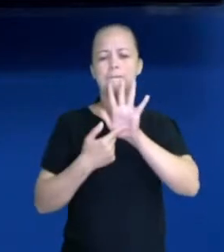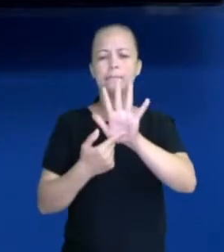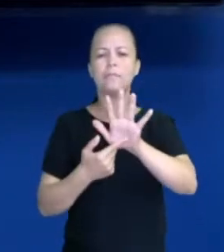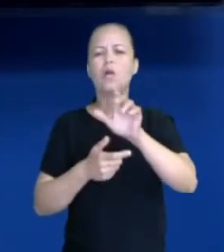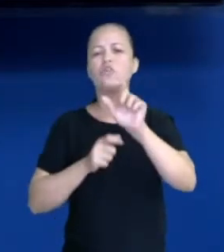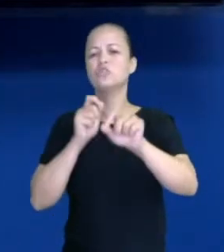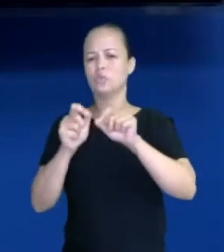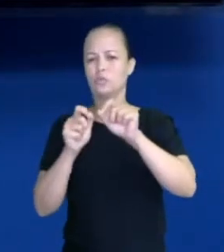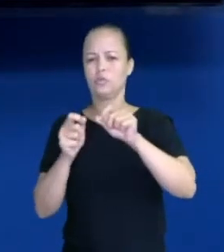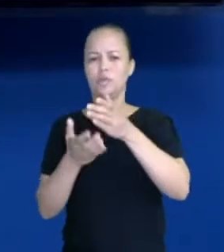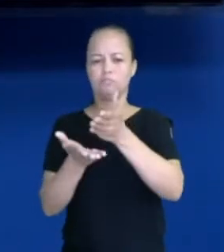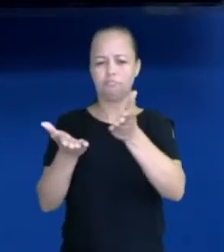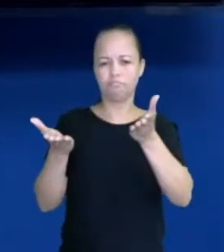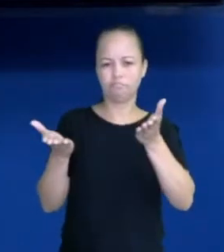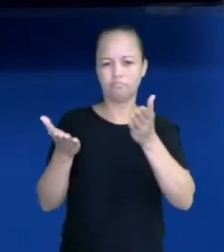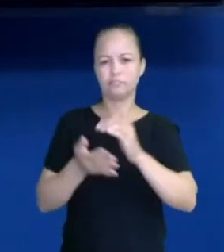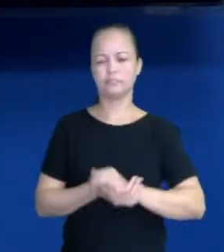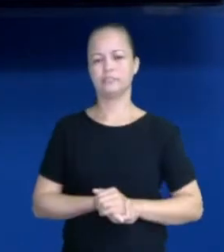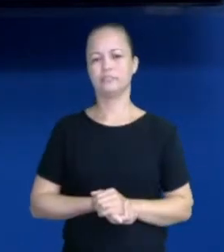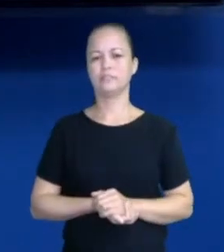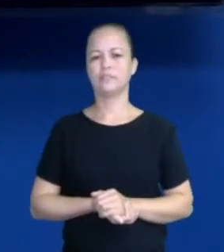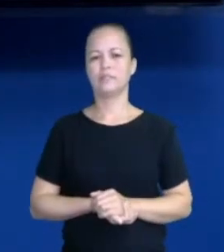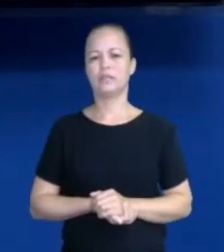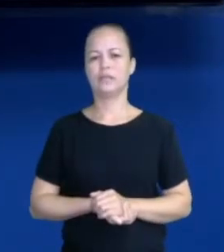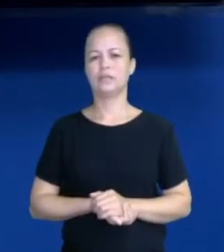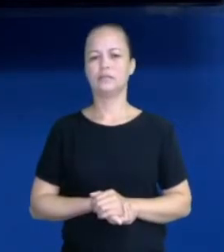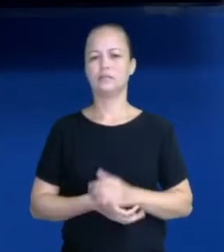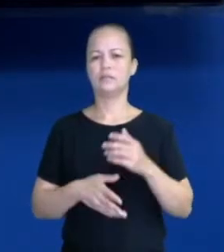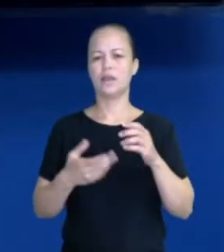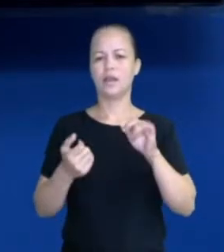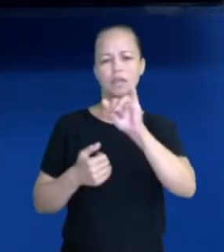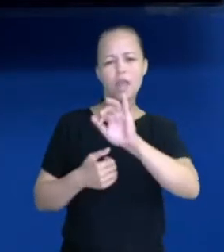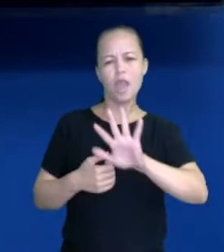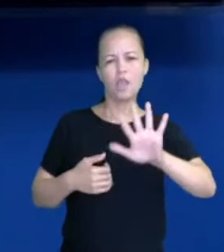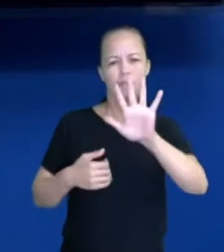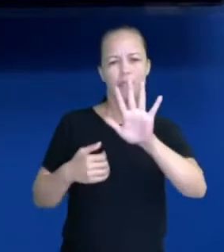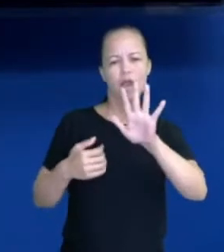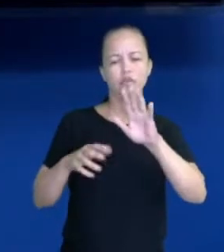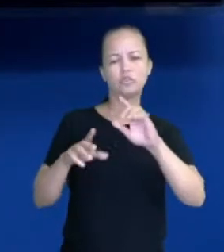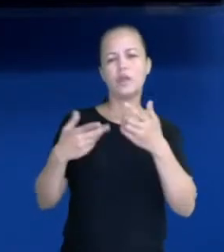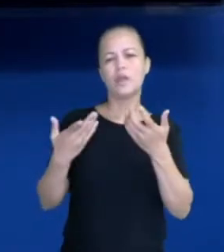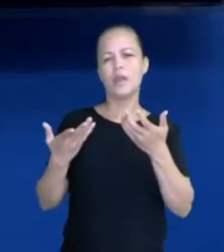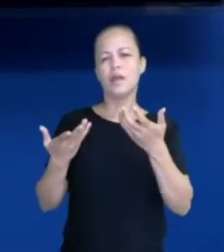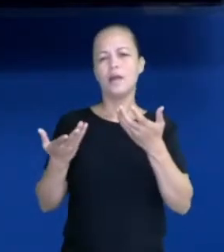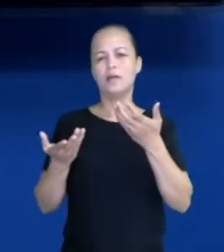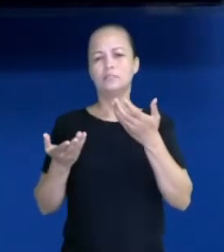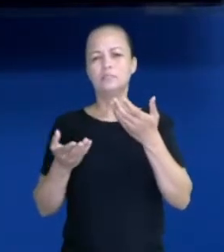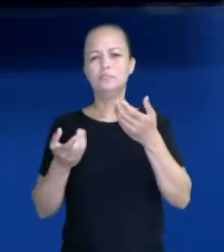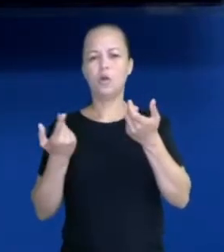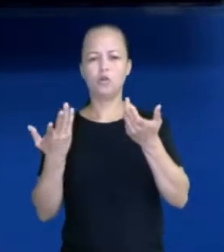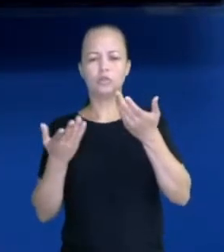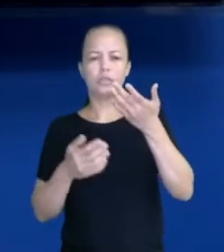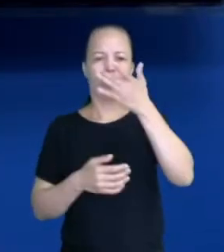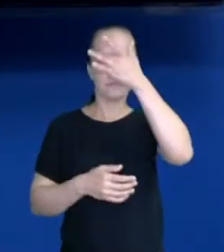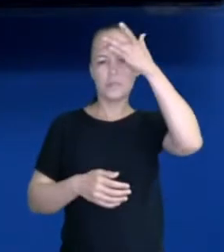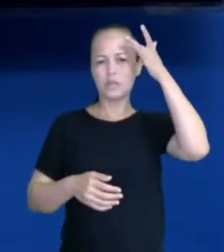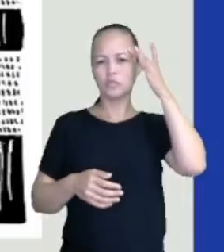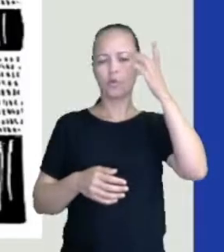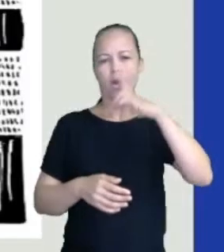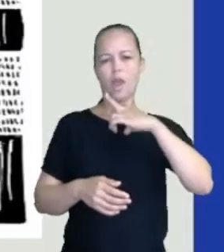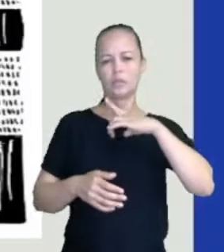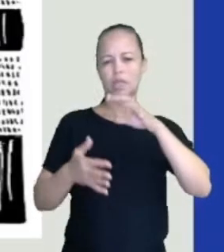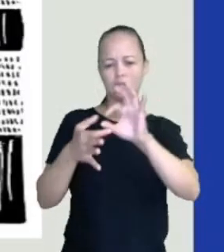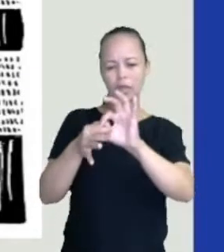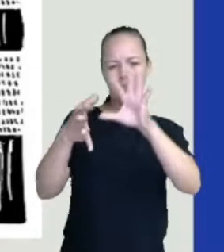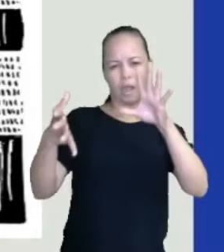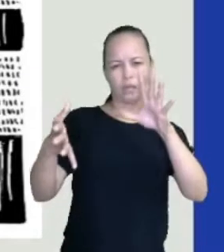para você? Será que aí nessa imagem mostra alguém tendo realmente liberdade?